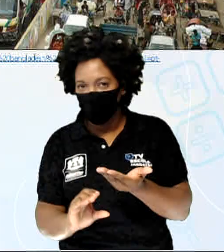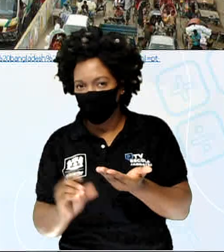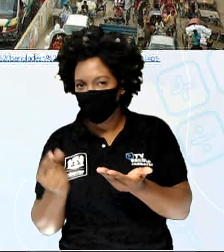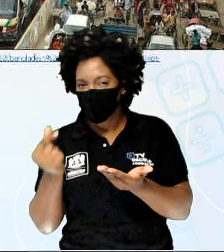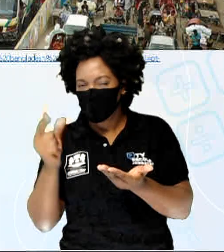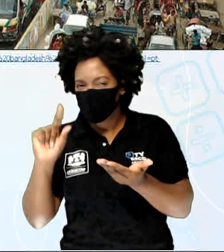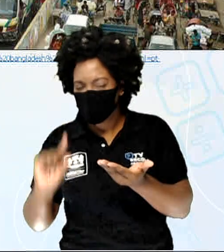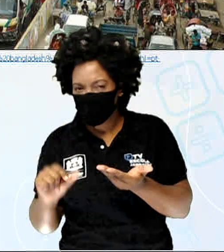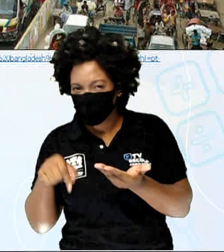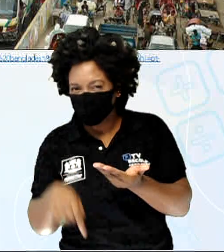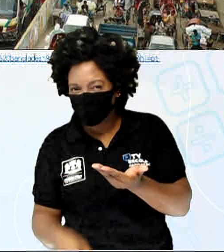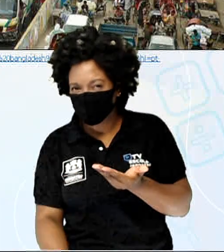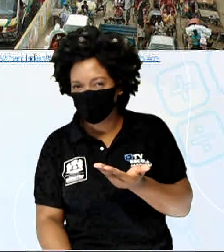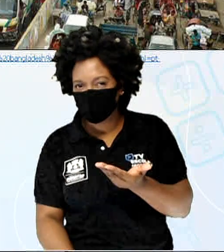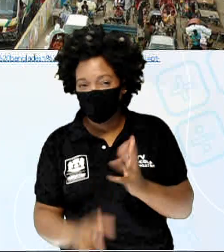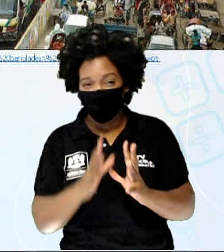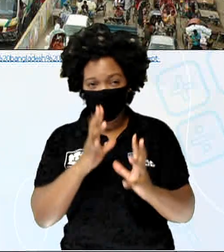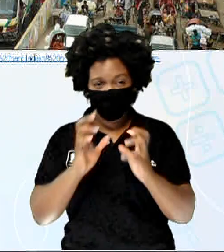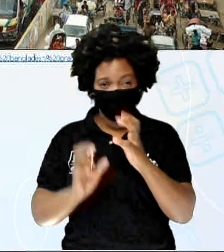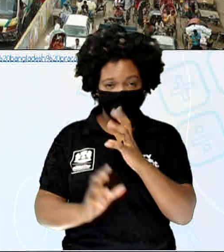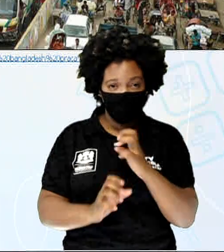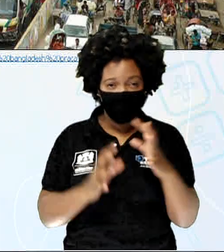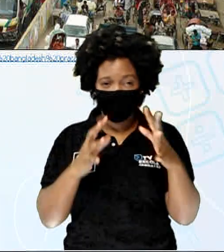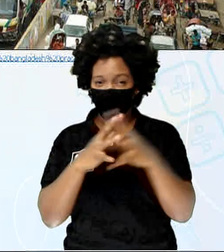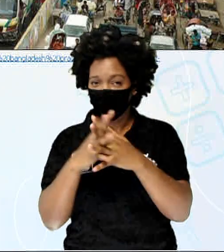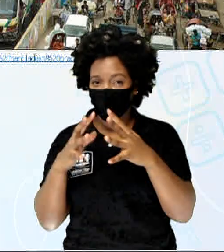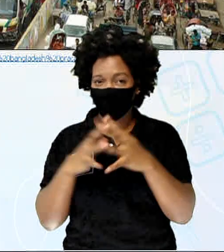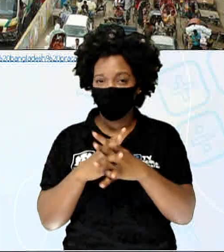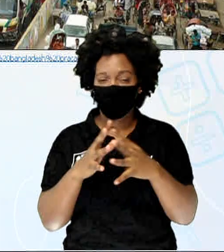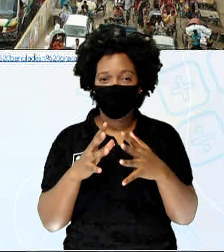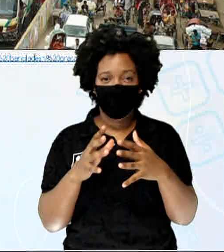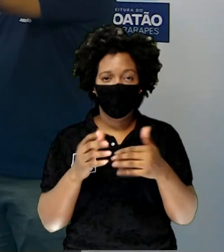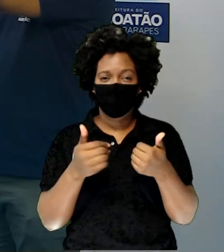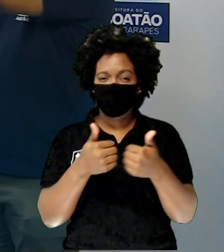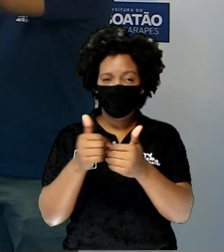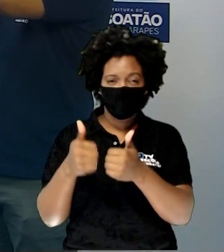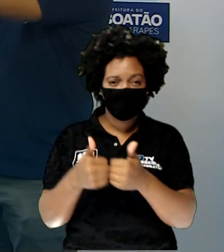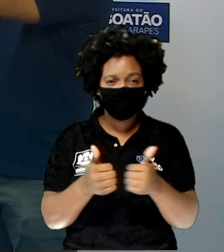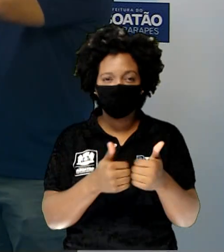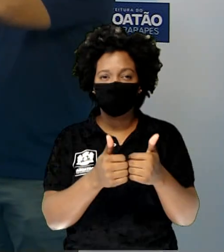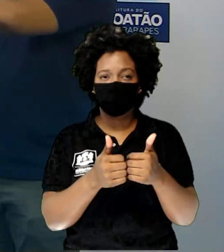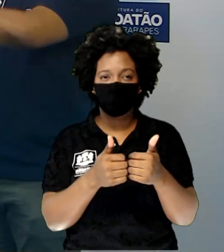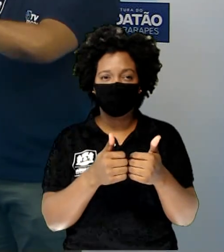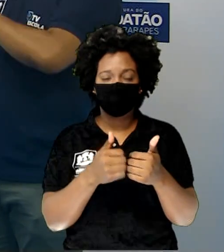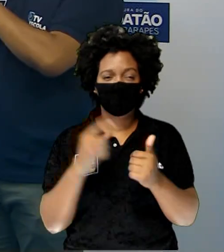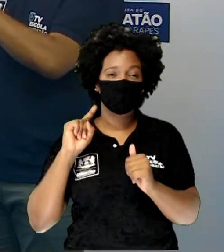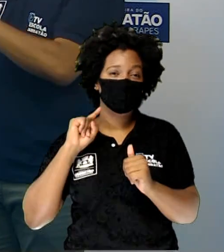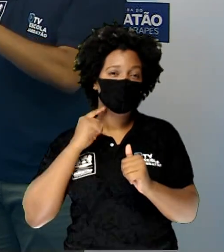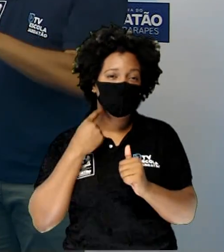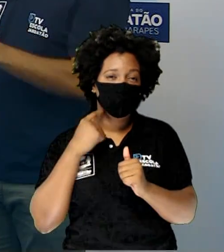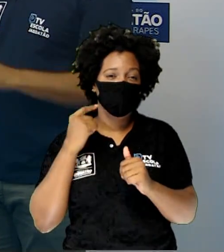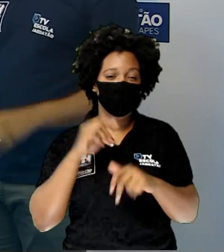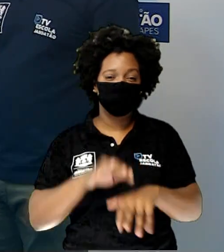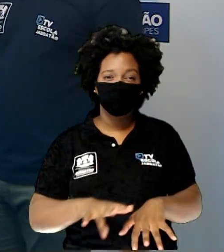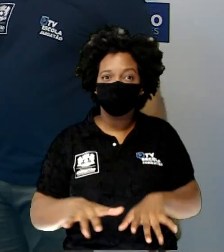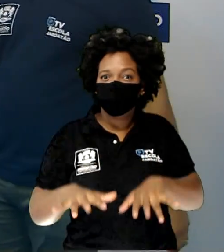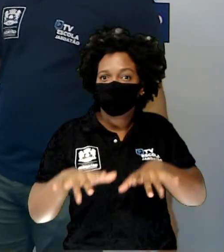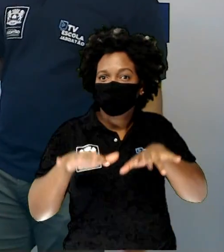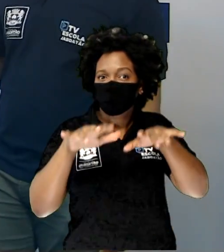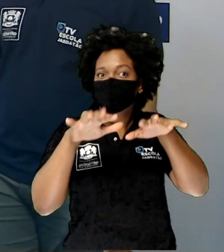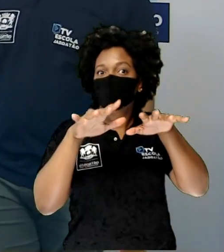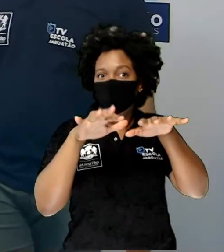ver aí o caos completo, né, inclusive no trânsito. A gente vai ver aí muito lixo nas ruas, enfim, toda